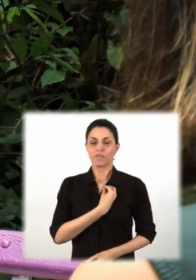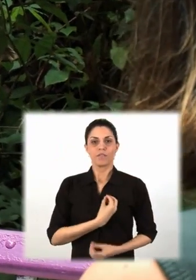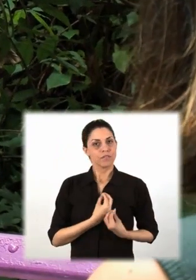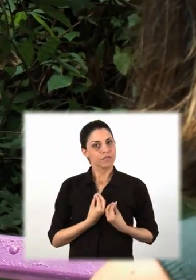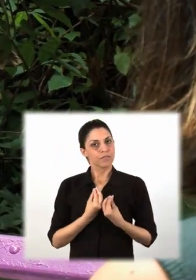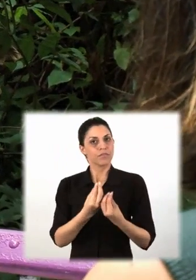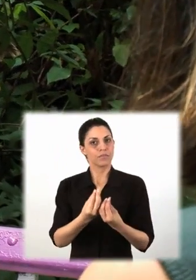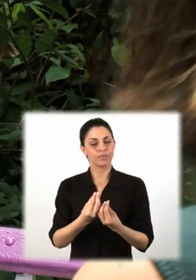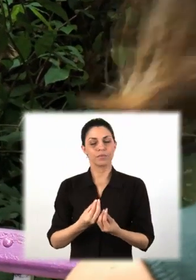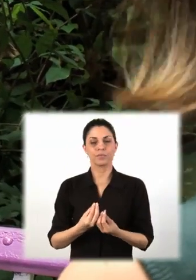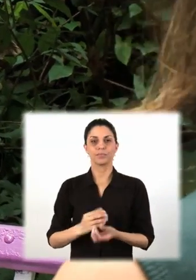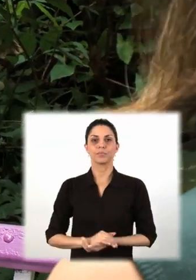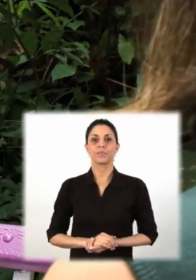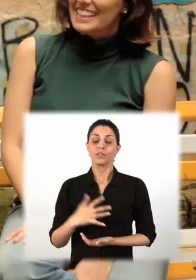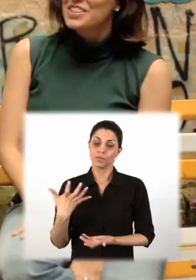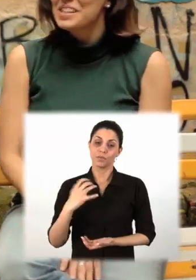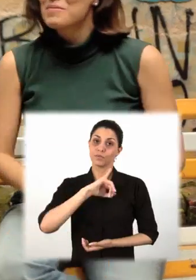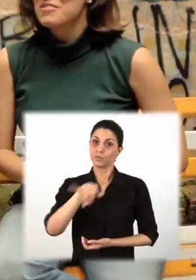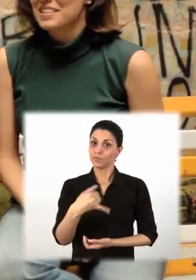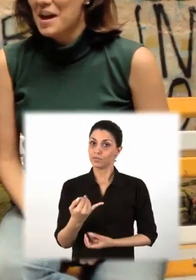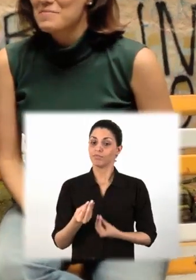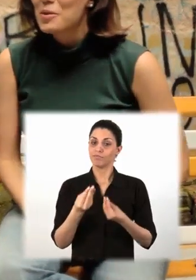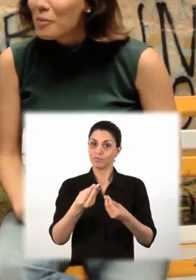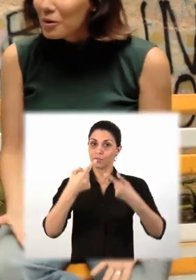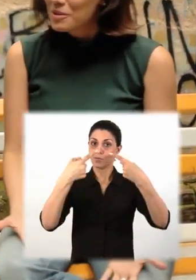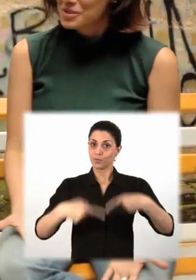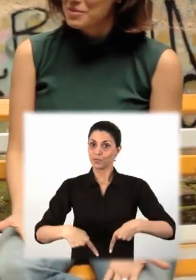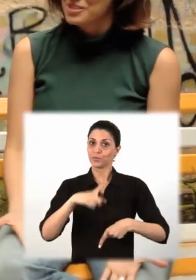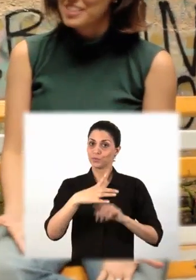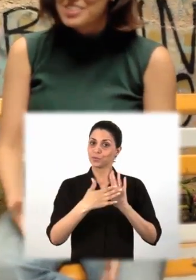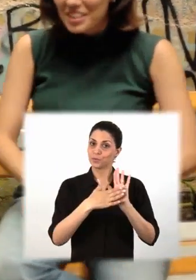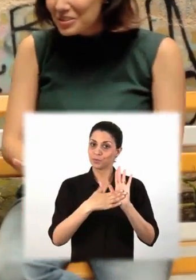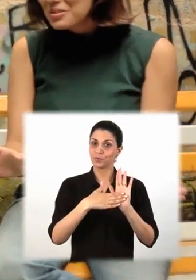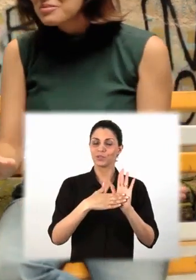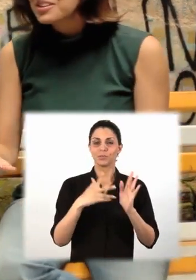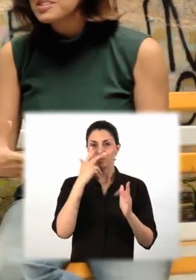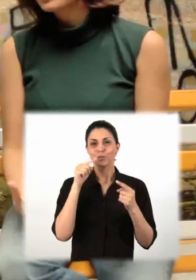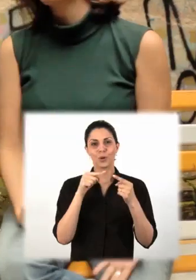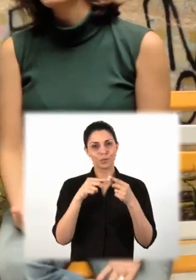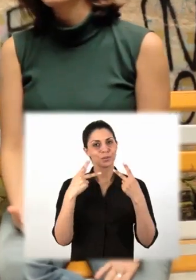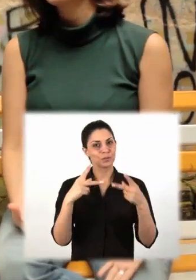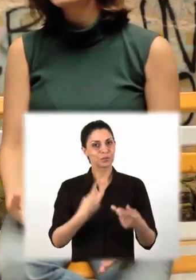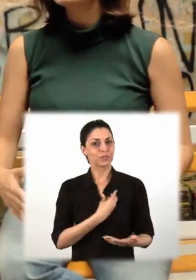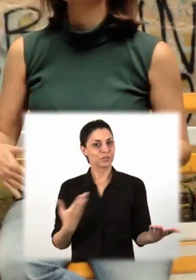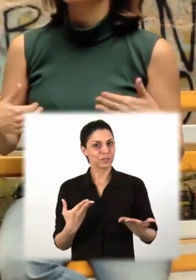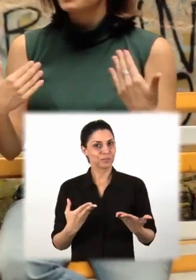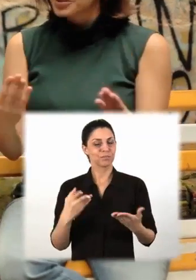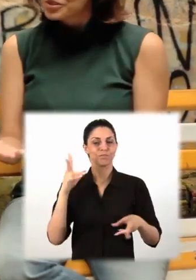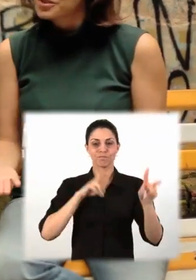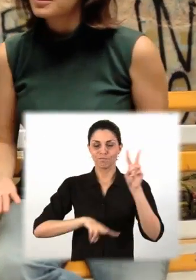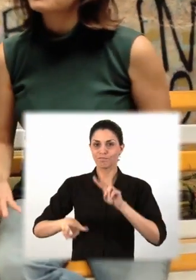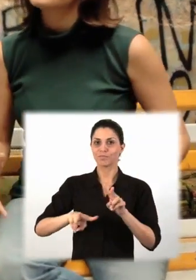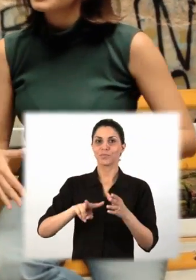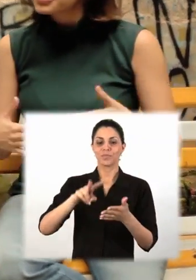essa vida. Essa vida que ele está falando. Então eu queria aproveitar e propor uma coisa para você que eu acho que tem tudo a ver com esse seu momento, o